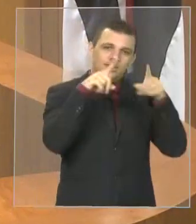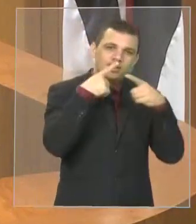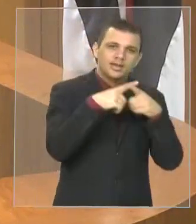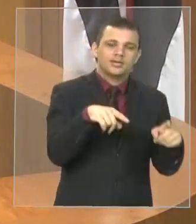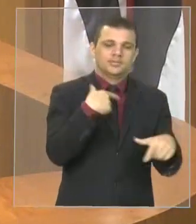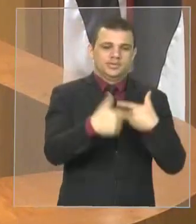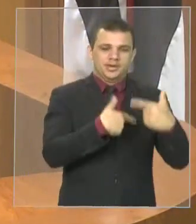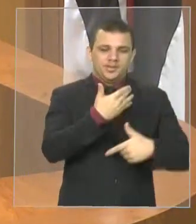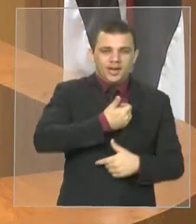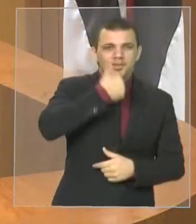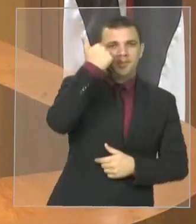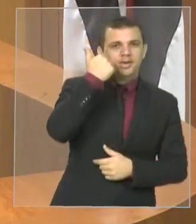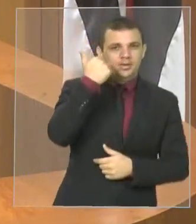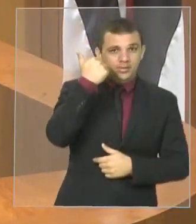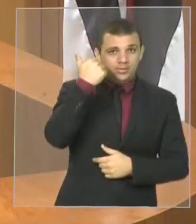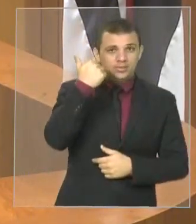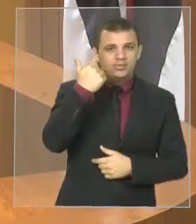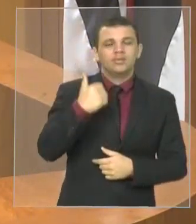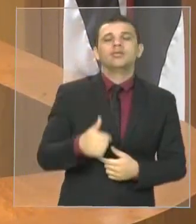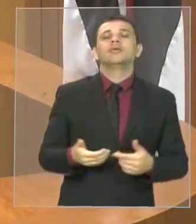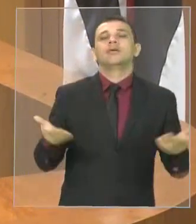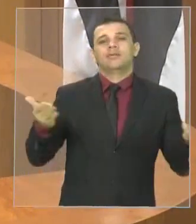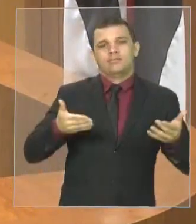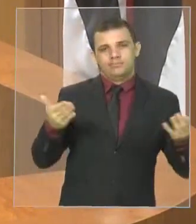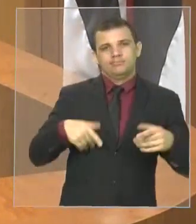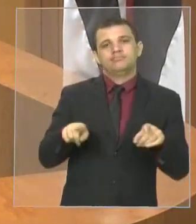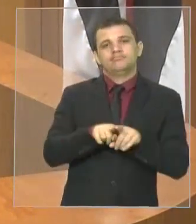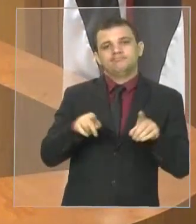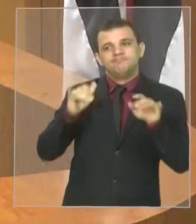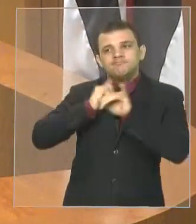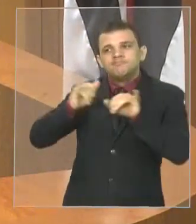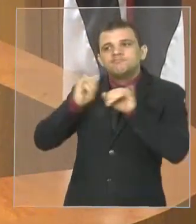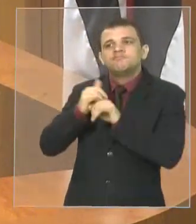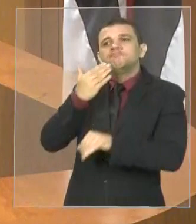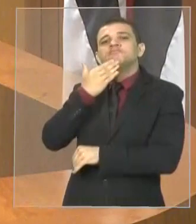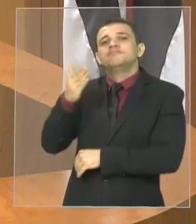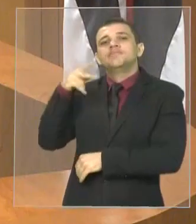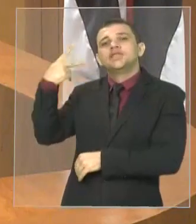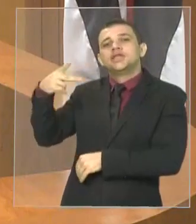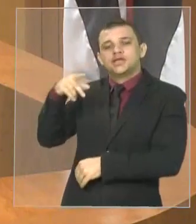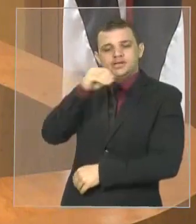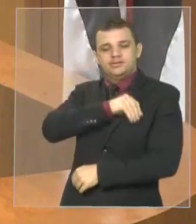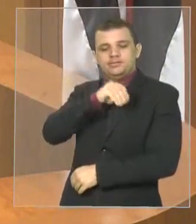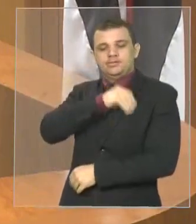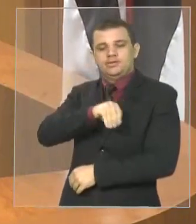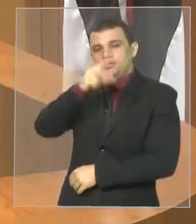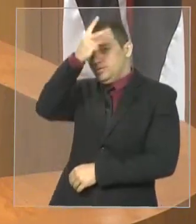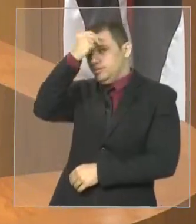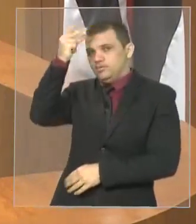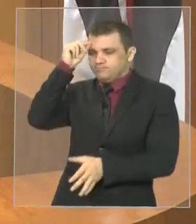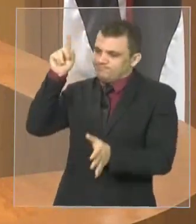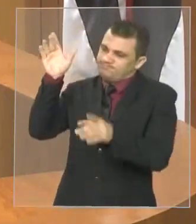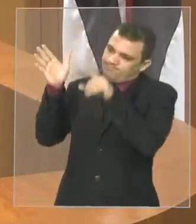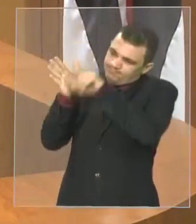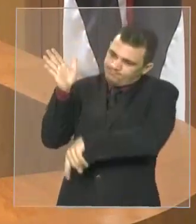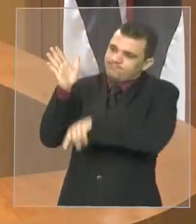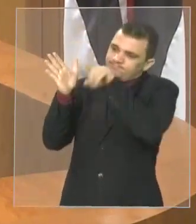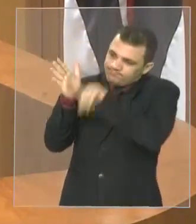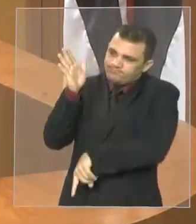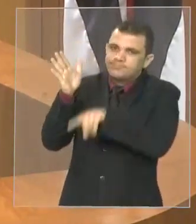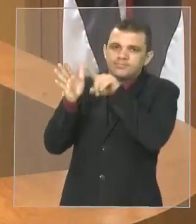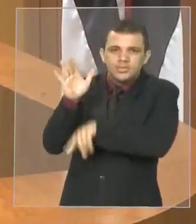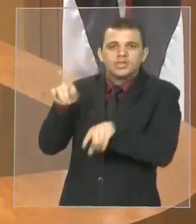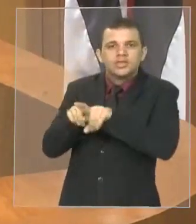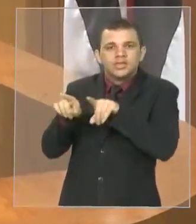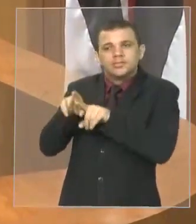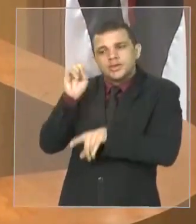condições de situação para trabalhar, nós vamos começar a reivindicar também que seja cortado o salário do prefeito pelas vezes que ele não for